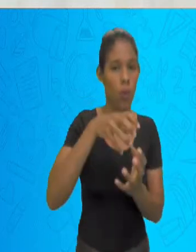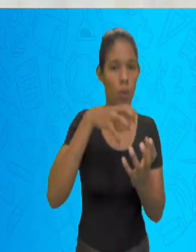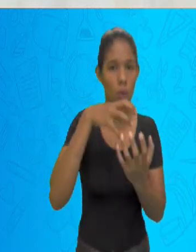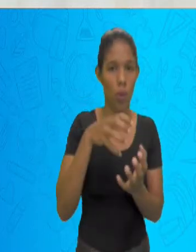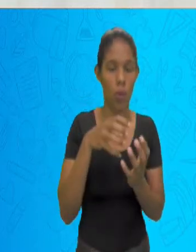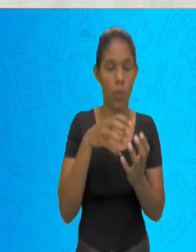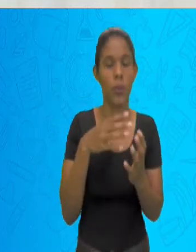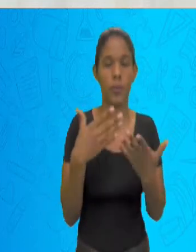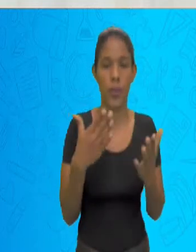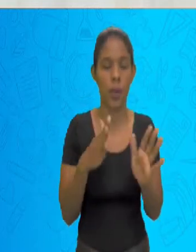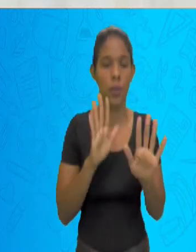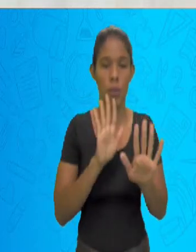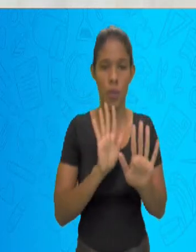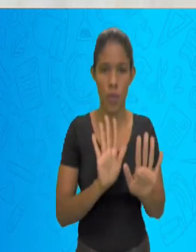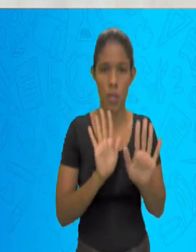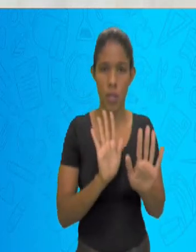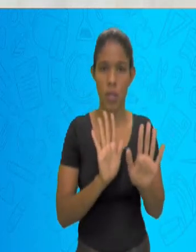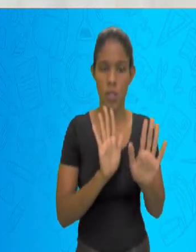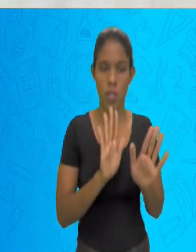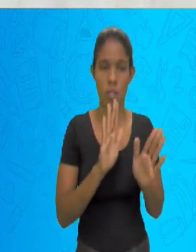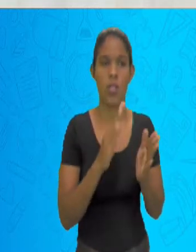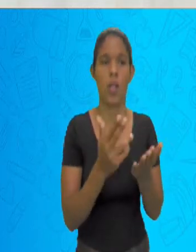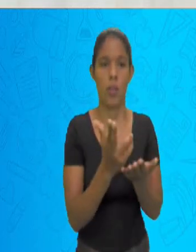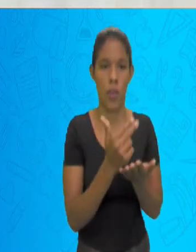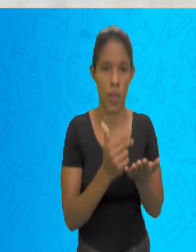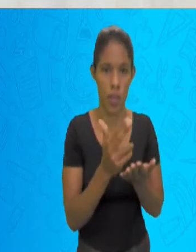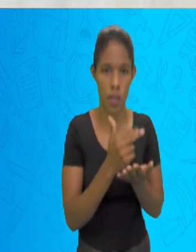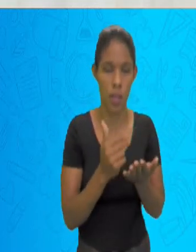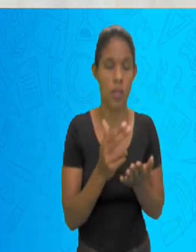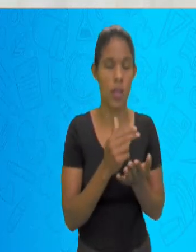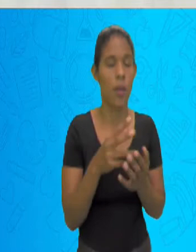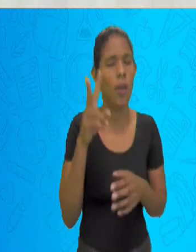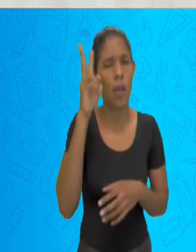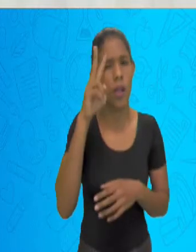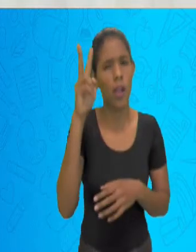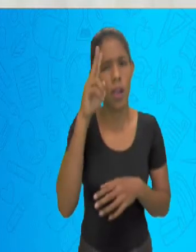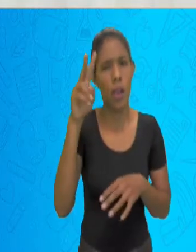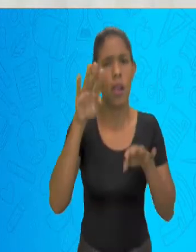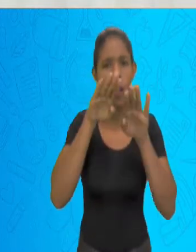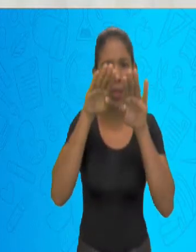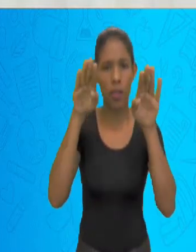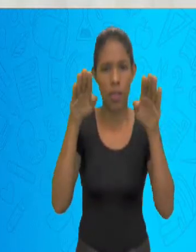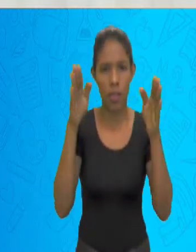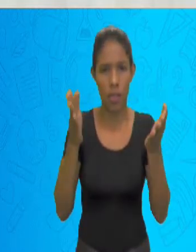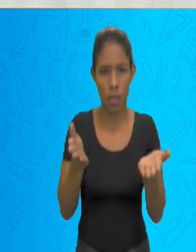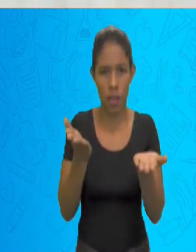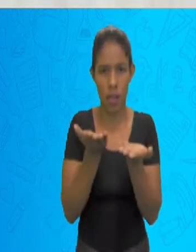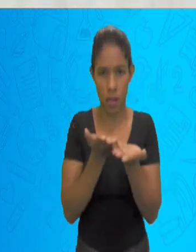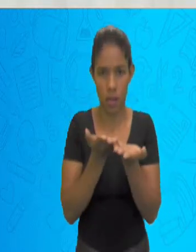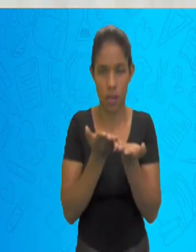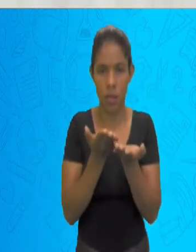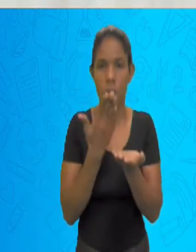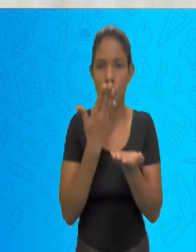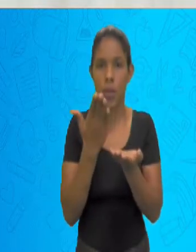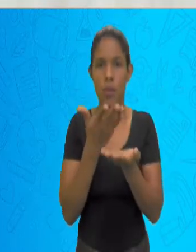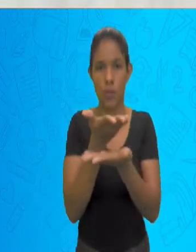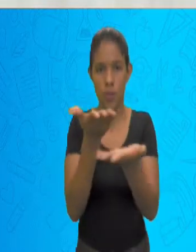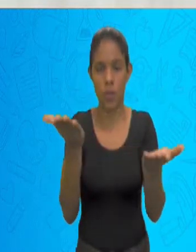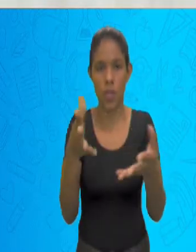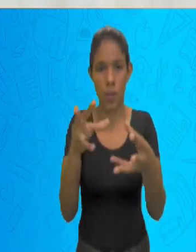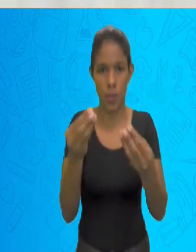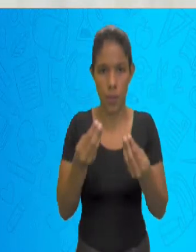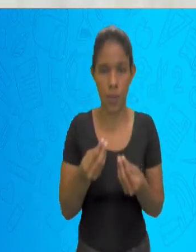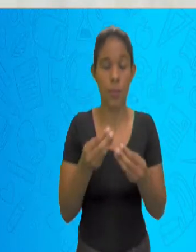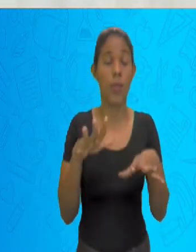aqui desenhado. E lembra aquela caixinha que eu pedi vocês para pegar? Muito bem, nós vamos utilizar agora. Com